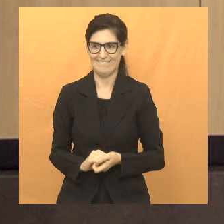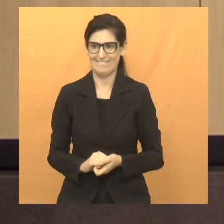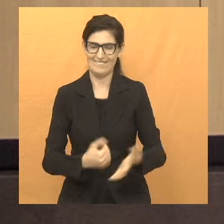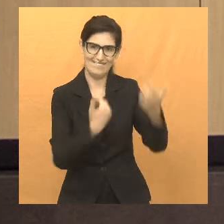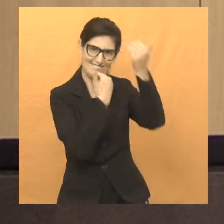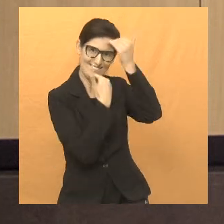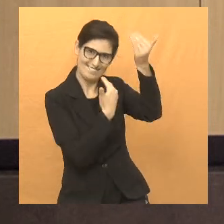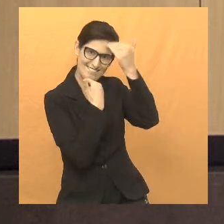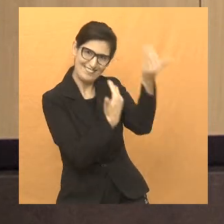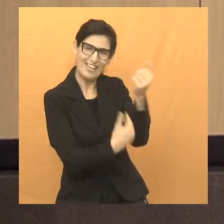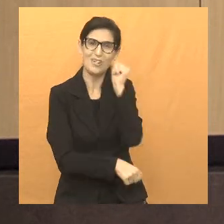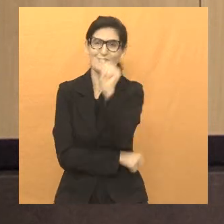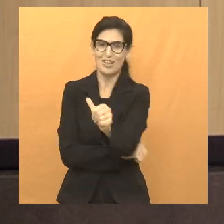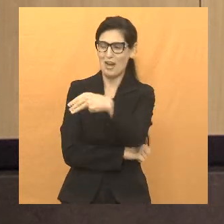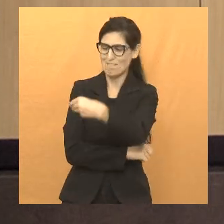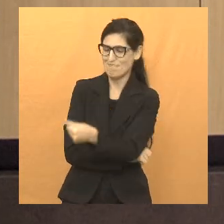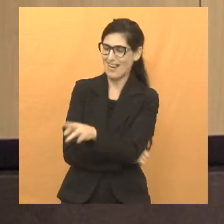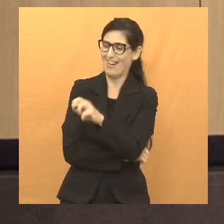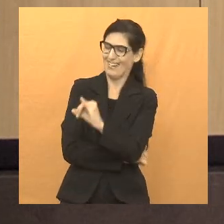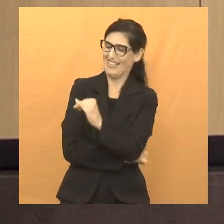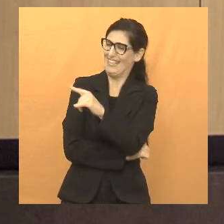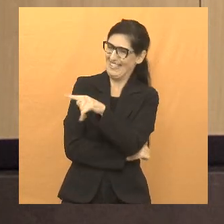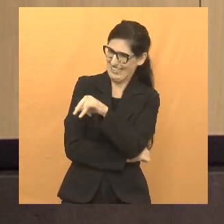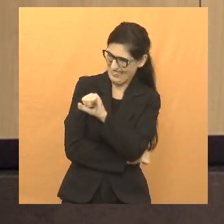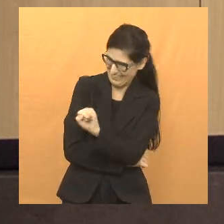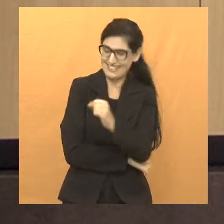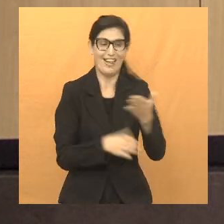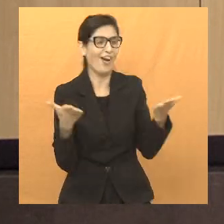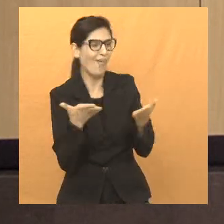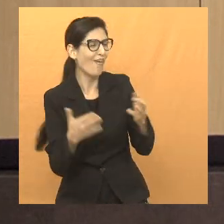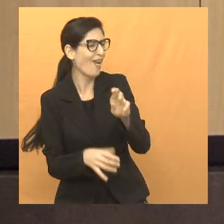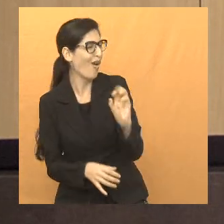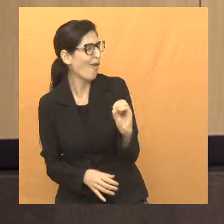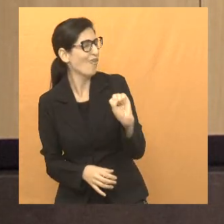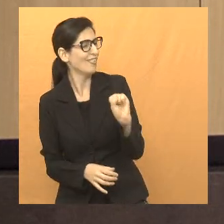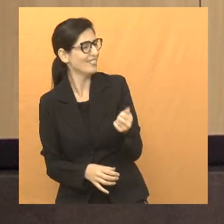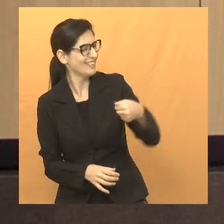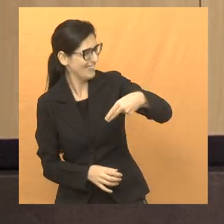Obrigado, Marililis. Rosana?